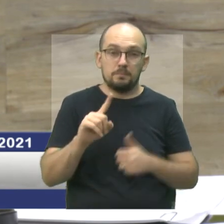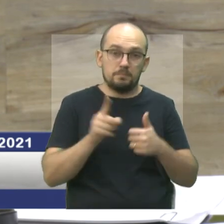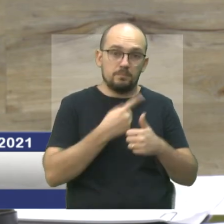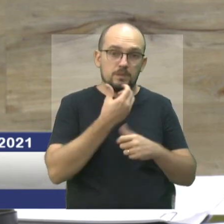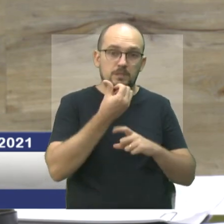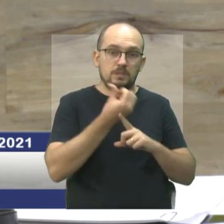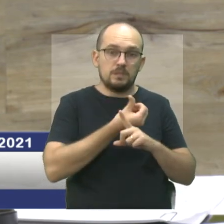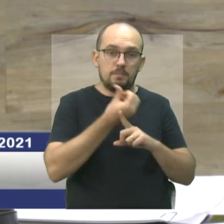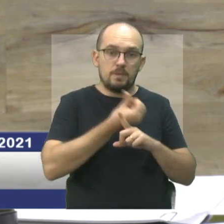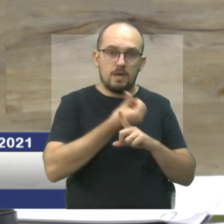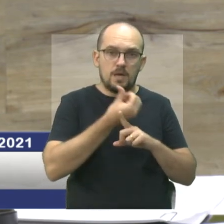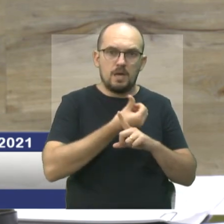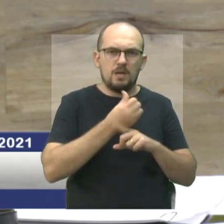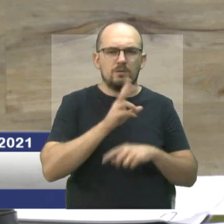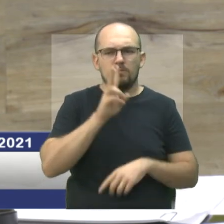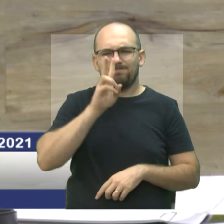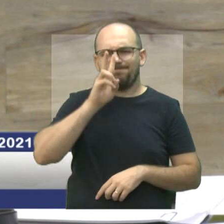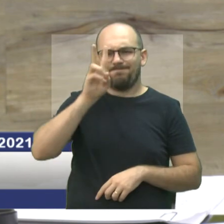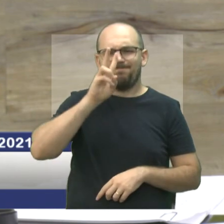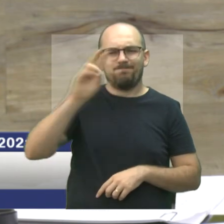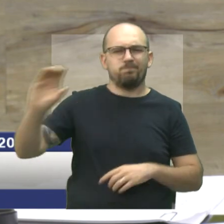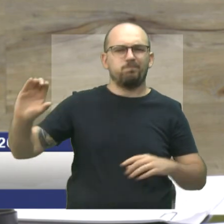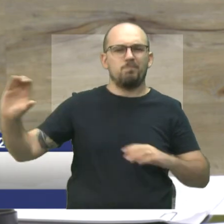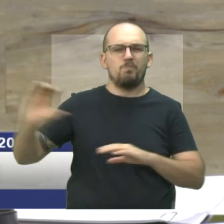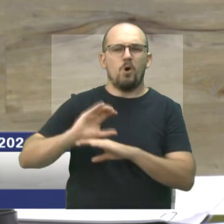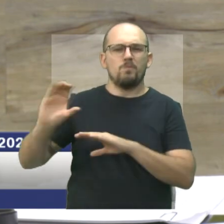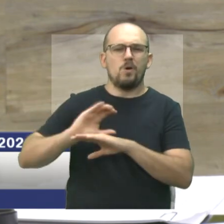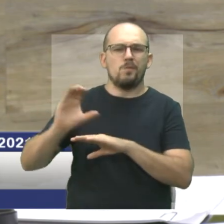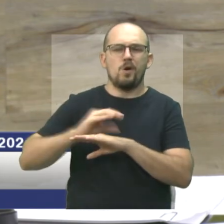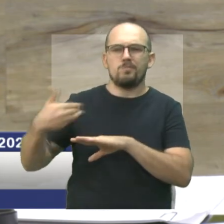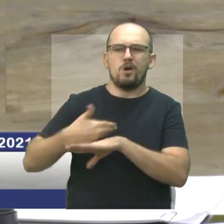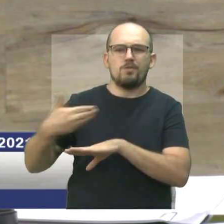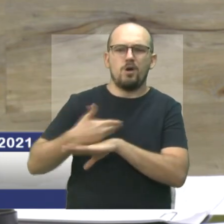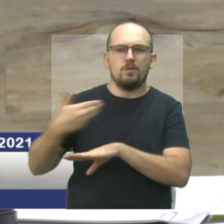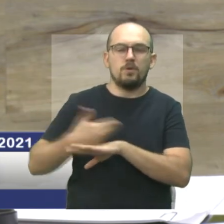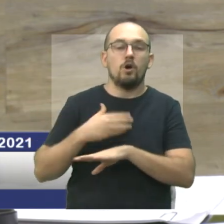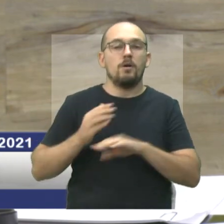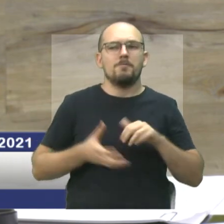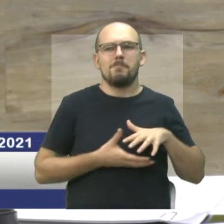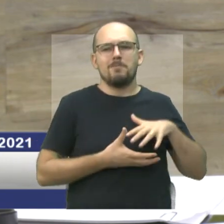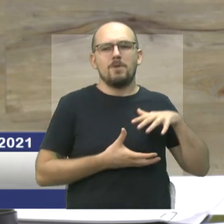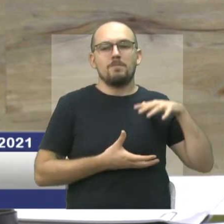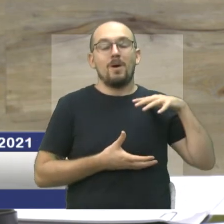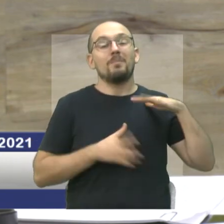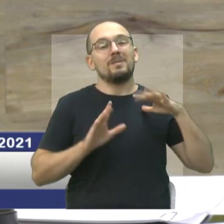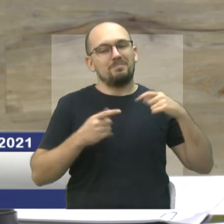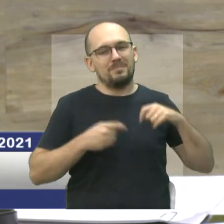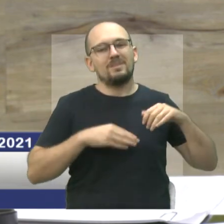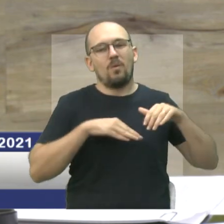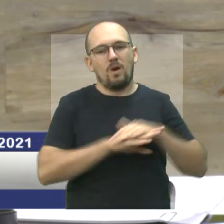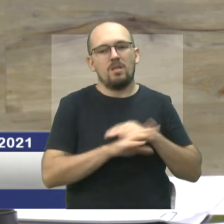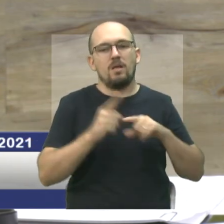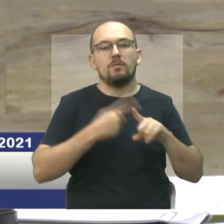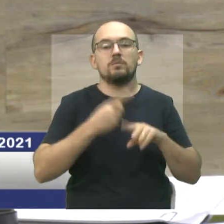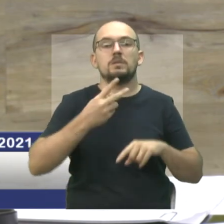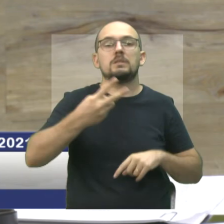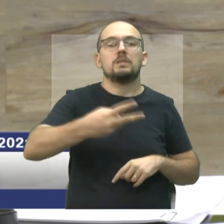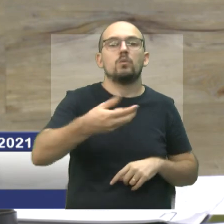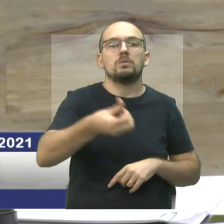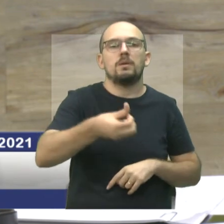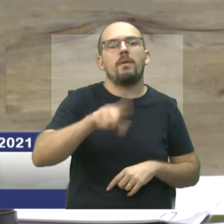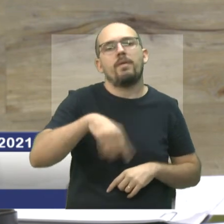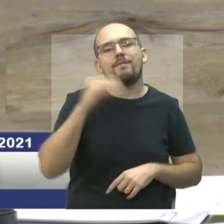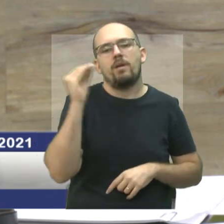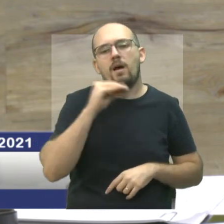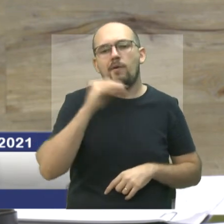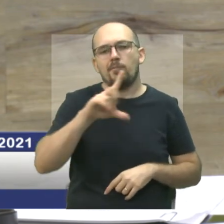uma arrecadação top. Só que, assim, tem que guardar esse caixa, porque o segundo semestre é fraco. Ok.